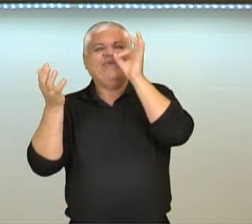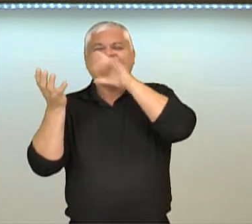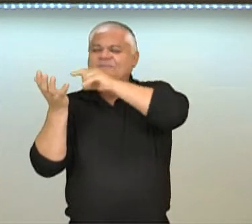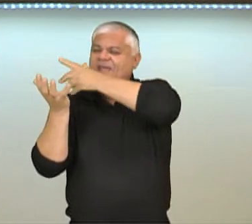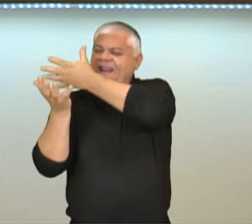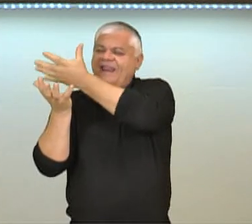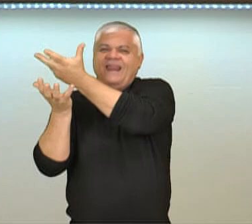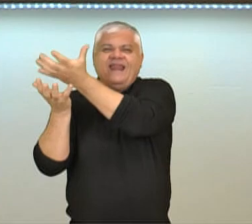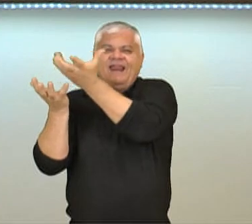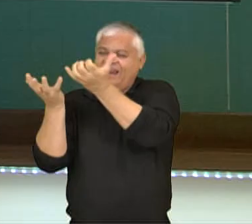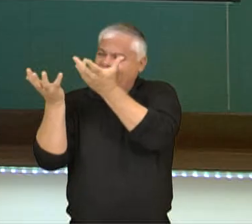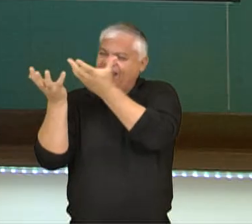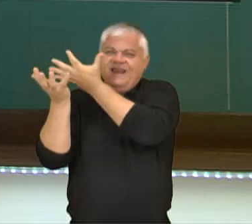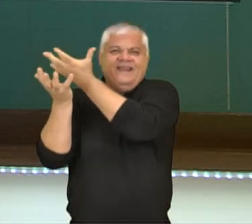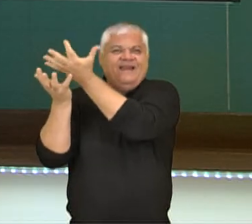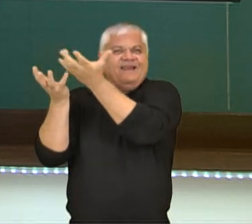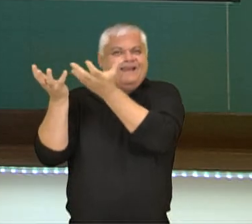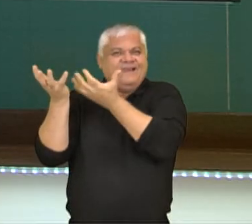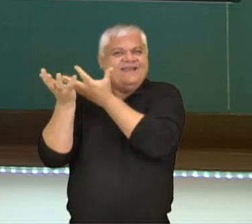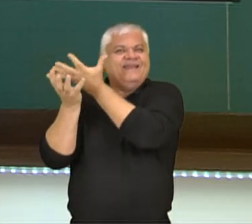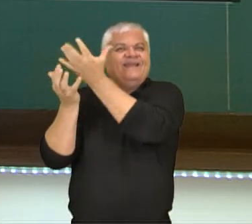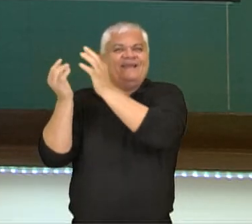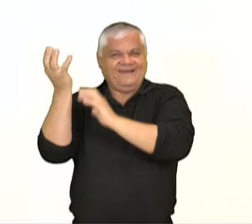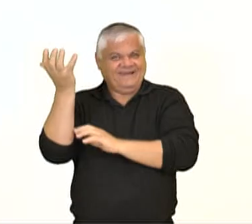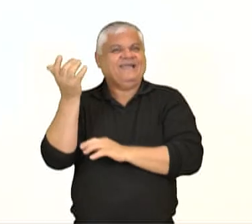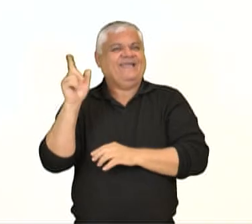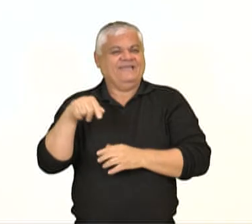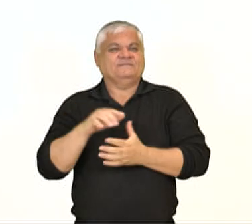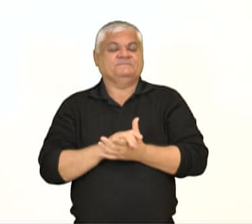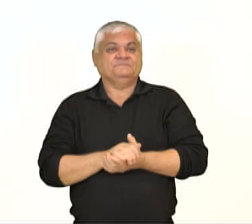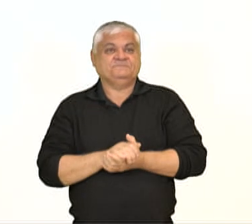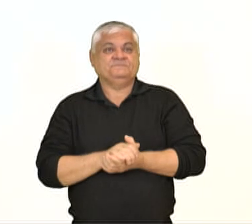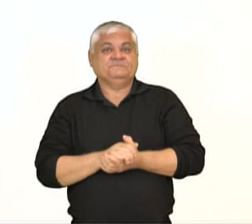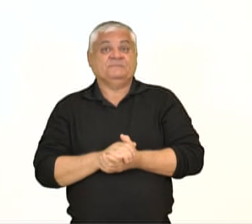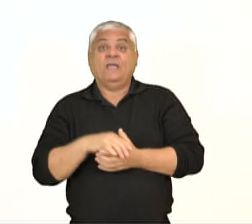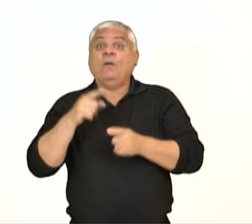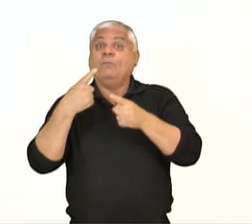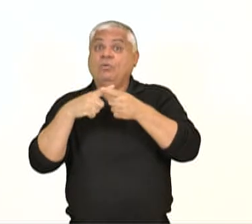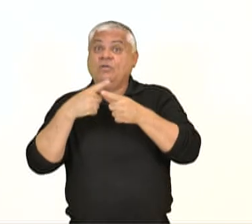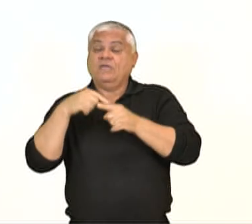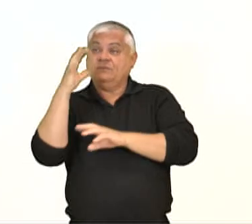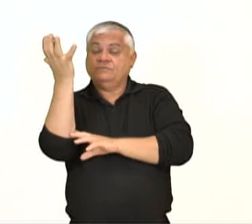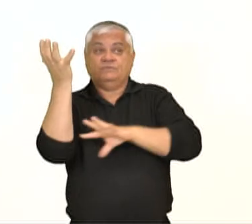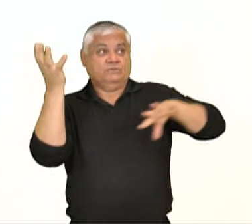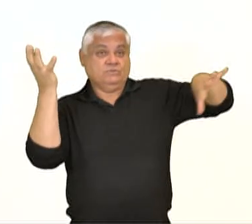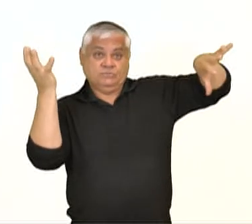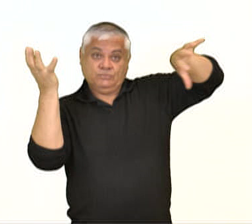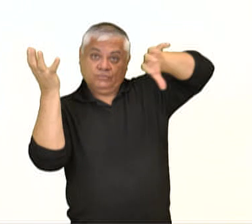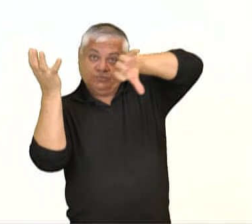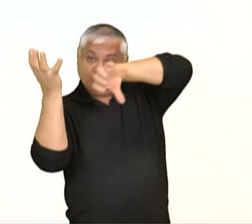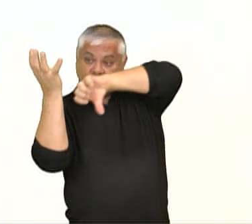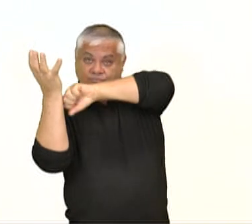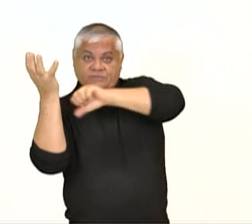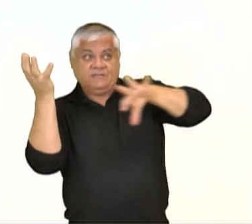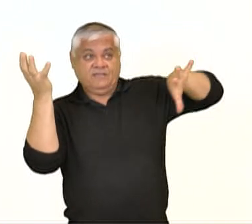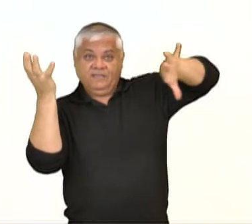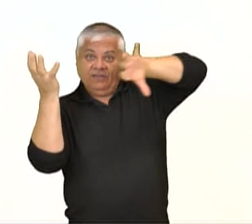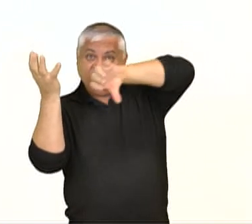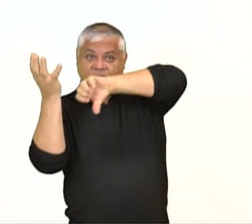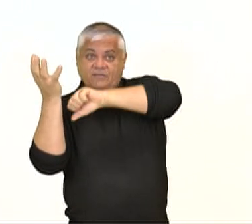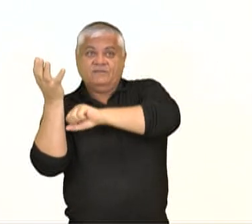então a clorofila, o pigmento que dá a coloração esverdeada, captando a energia luminosa. Aqui nós temos então um exemplo